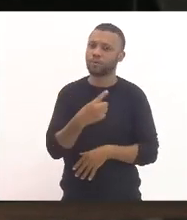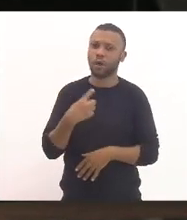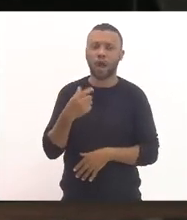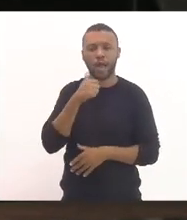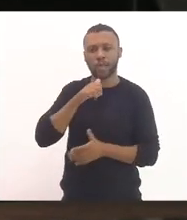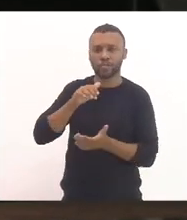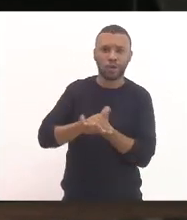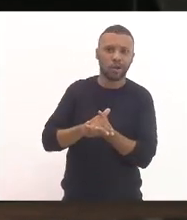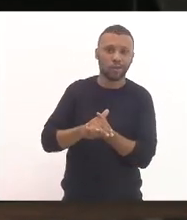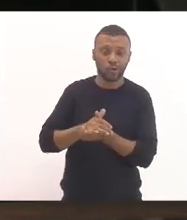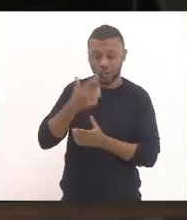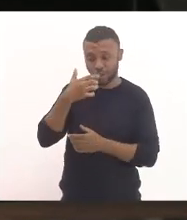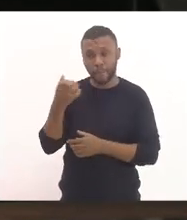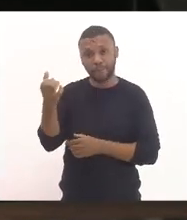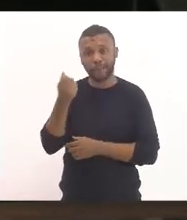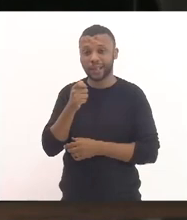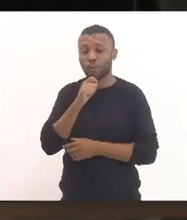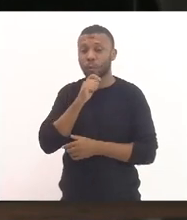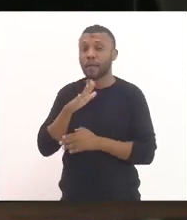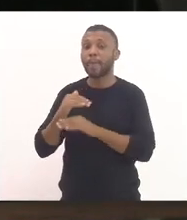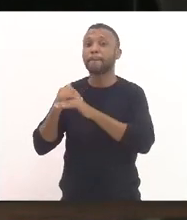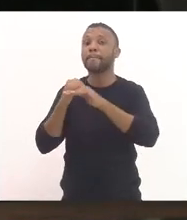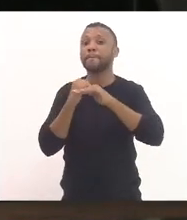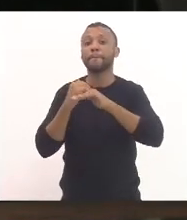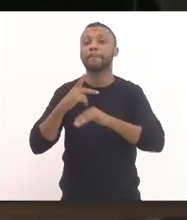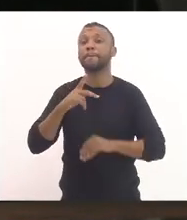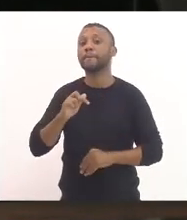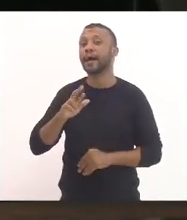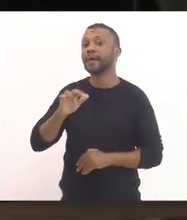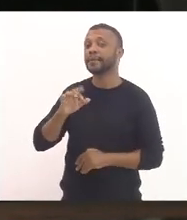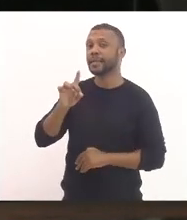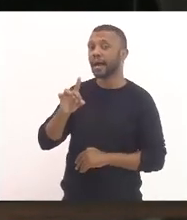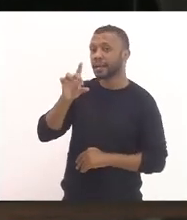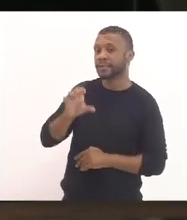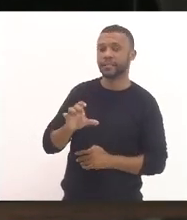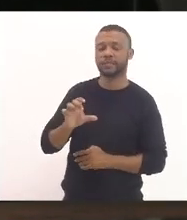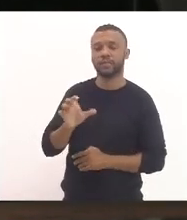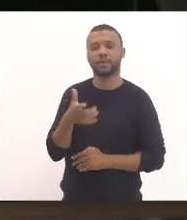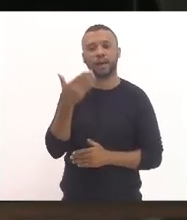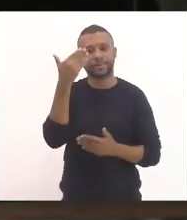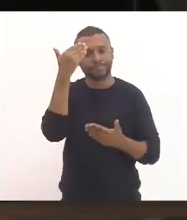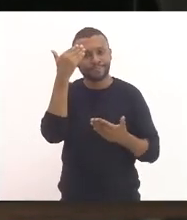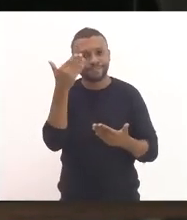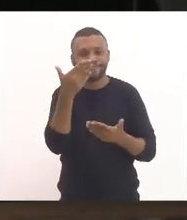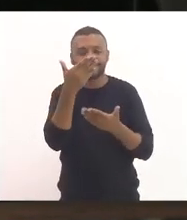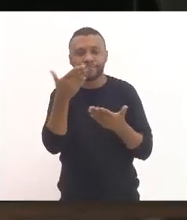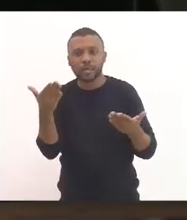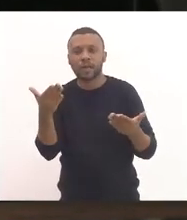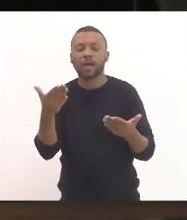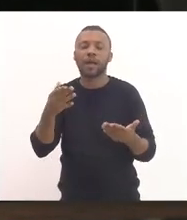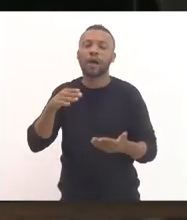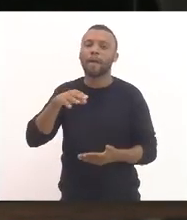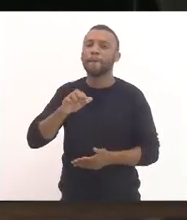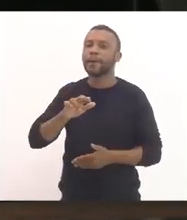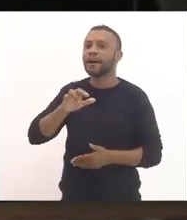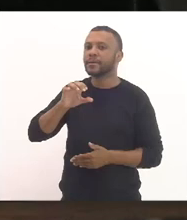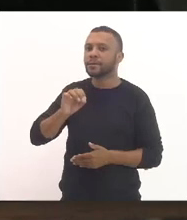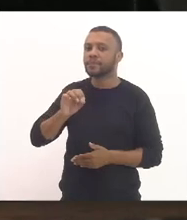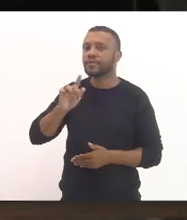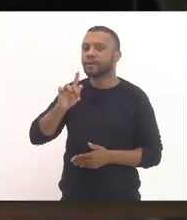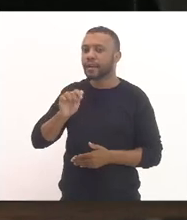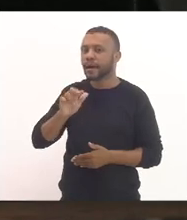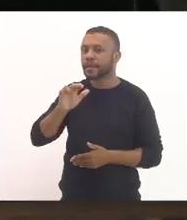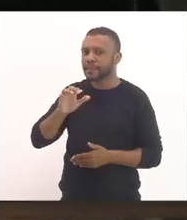eu sou uma pensão deixa sem paridade só uma pessoa do Estado Então peça que eu quero agradecer ao Márcio Garcia por ter me dado a oportunidade